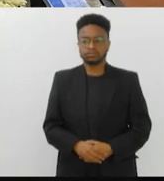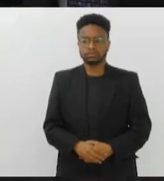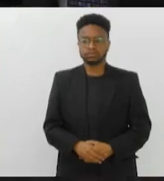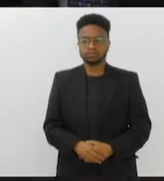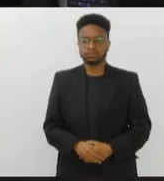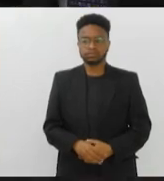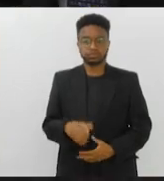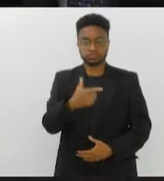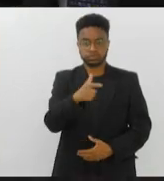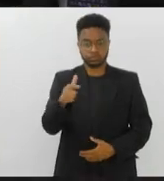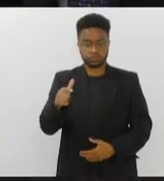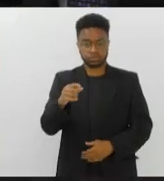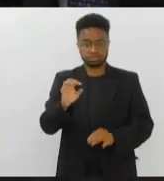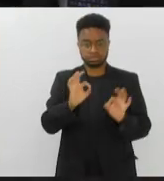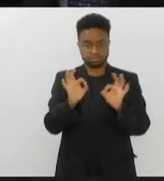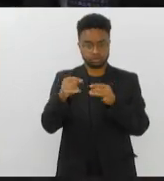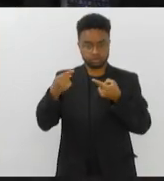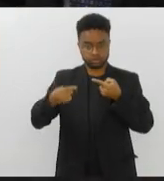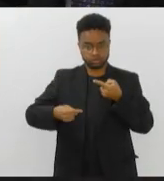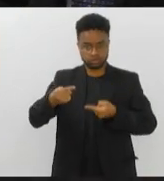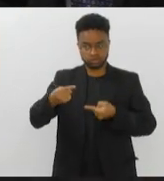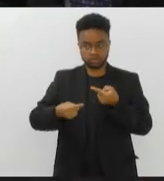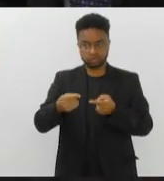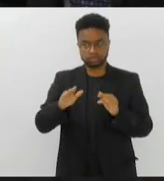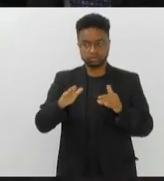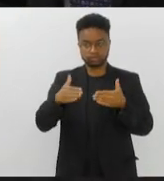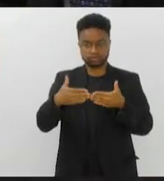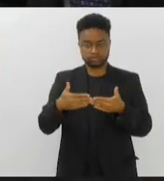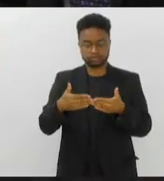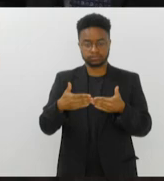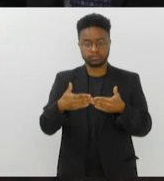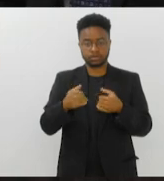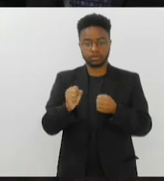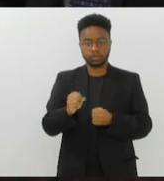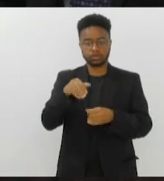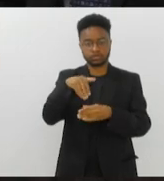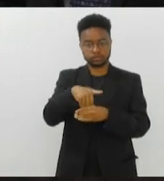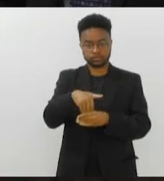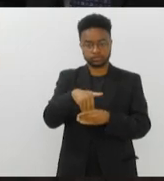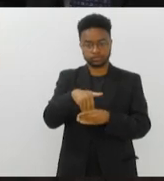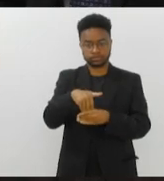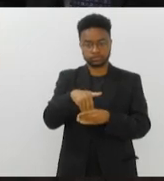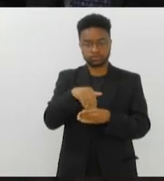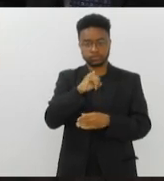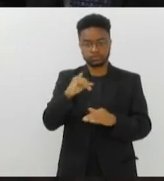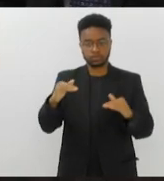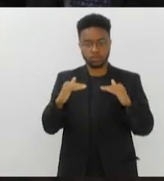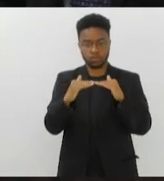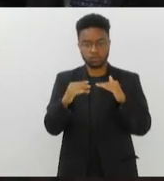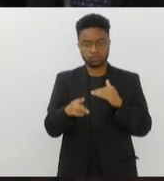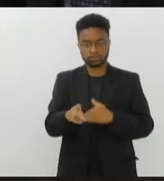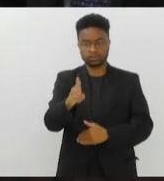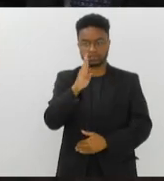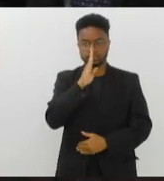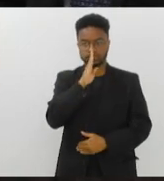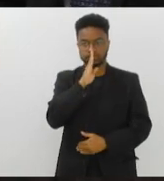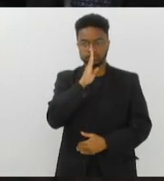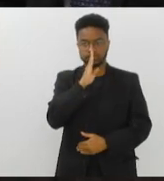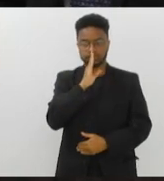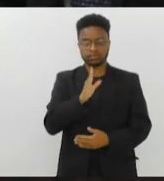Não havendo mais quem queira discutir, encerrada a discussão, em votação, senhores que aprovam, permaneçam como